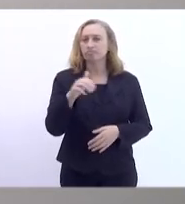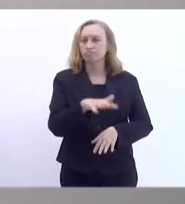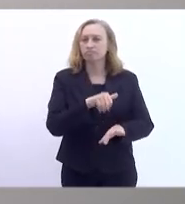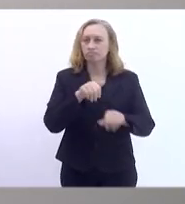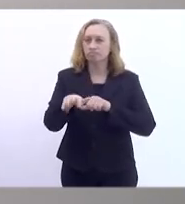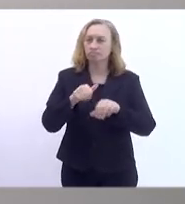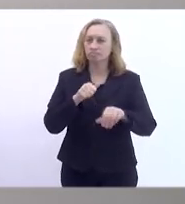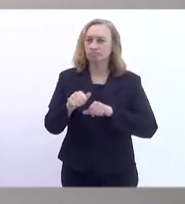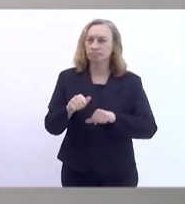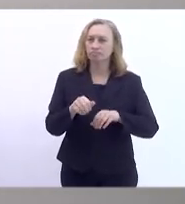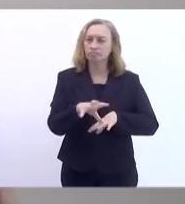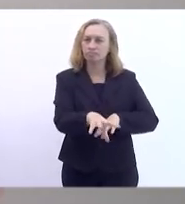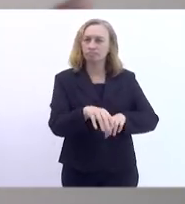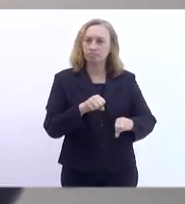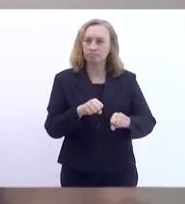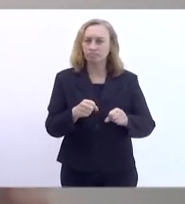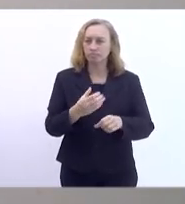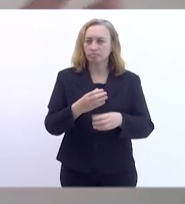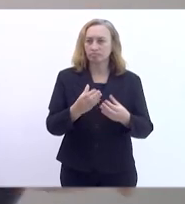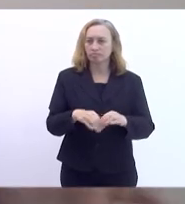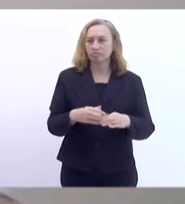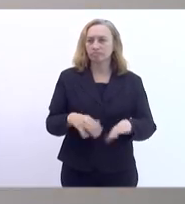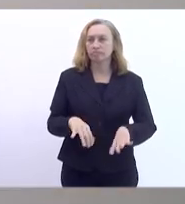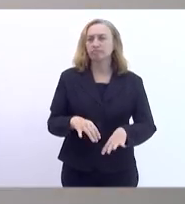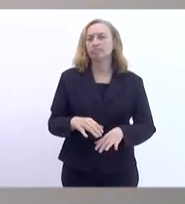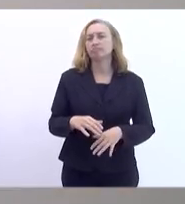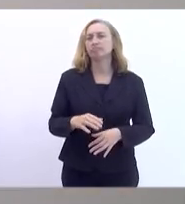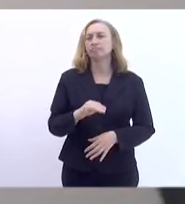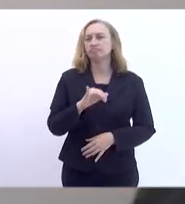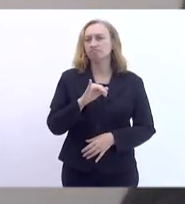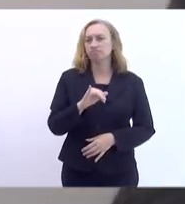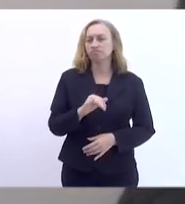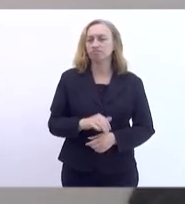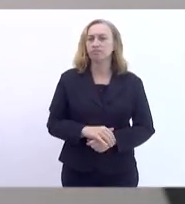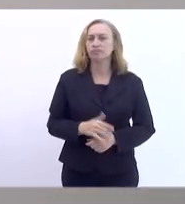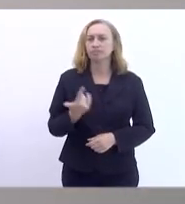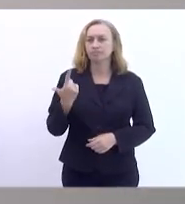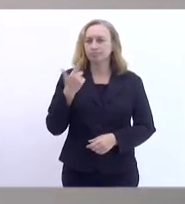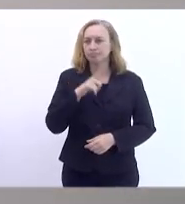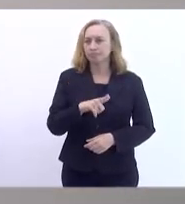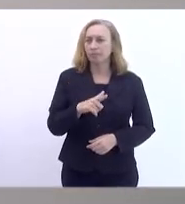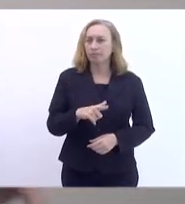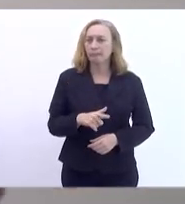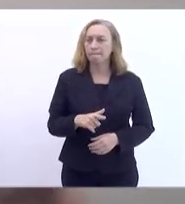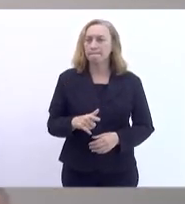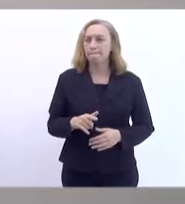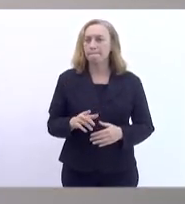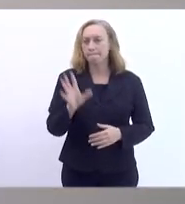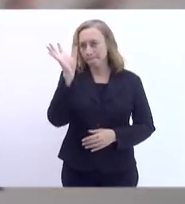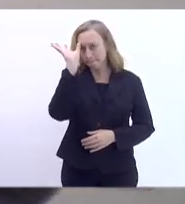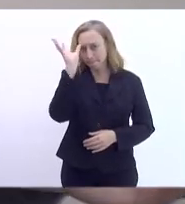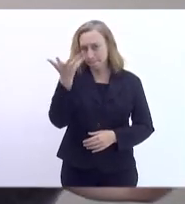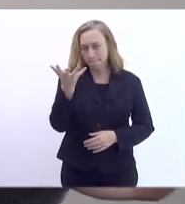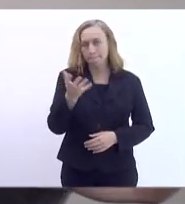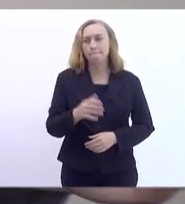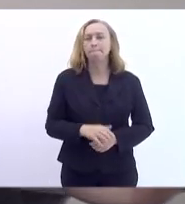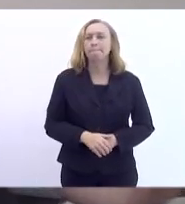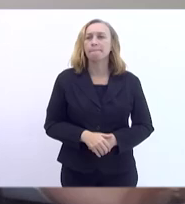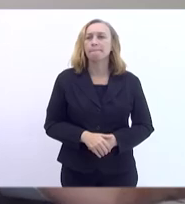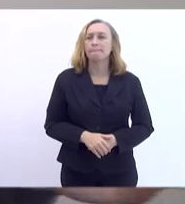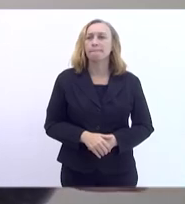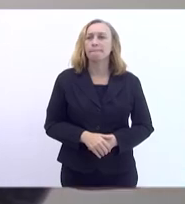participar do curso de formação felizmente Conseguimos dar é uma solução E aí